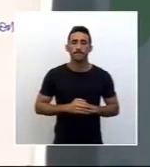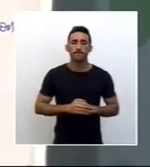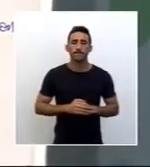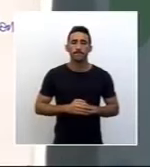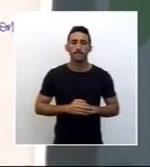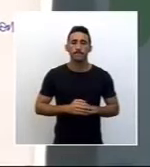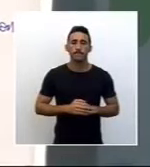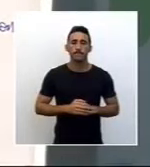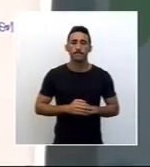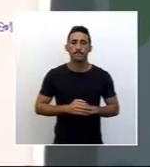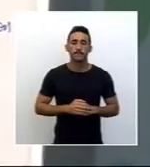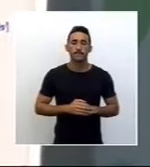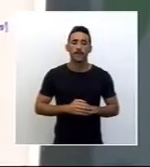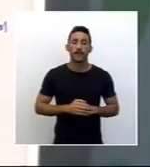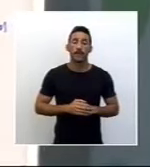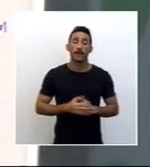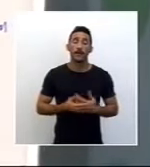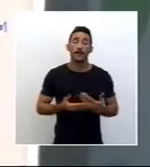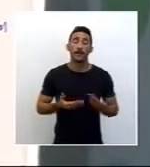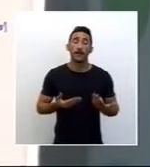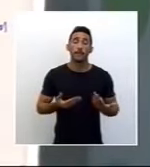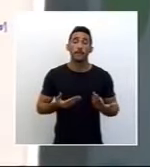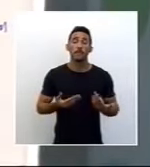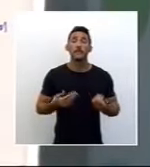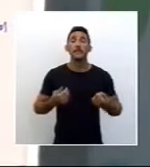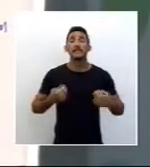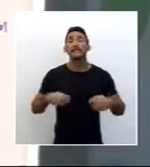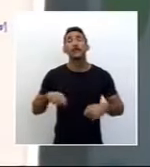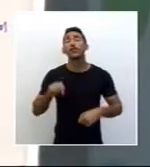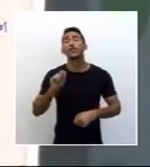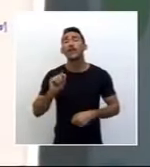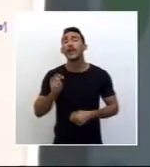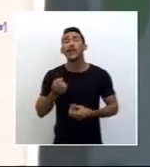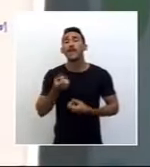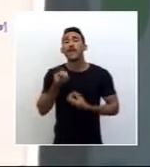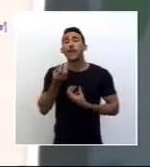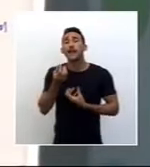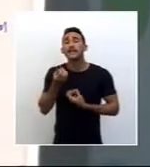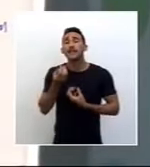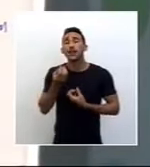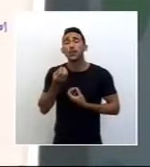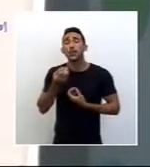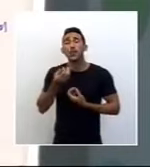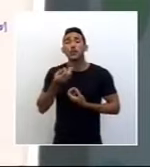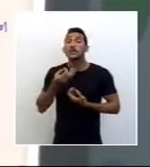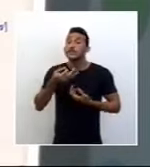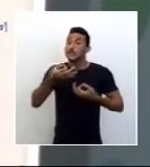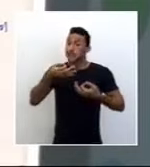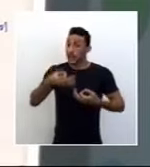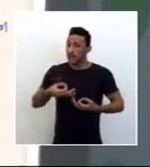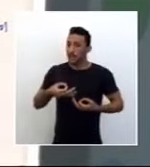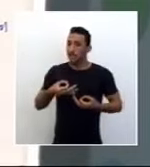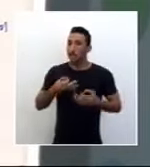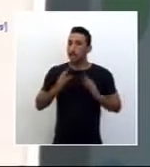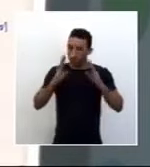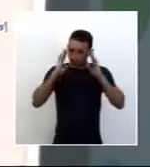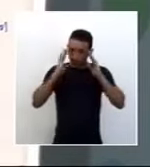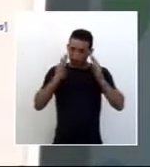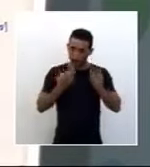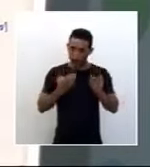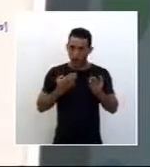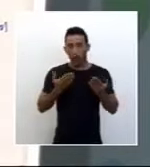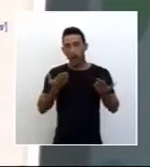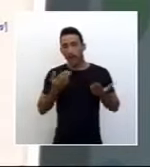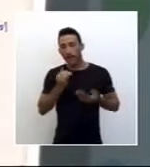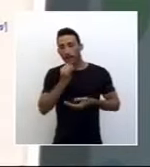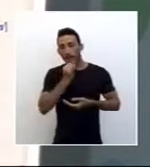e aqui nós precisamos para responder isso de informação específica no texto né foi o que nós utilizamos é o